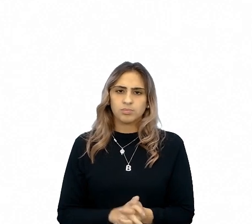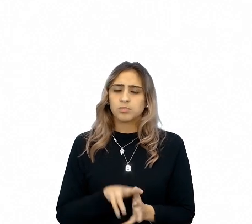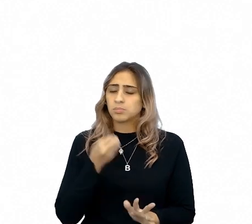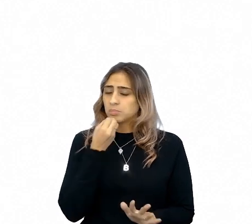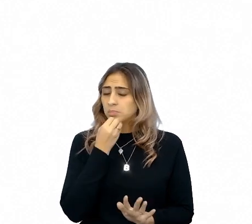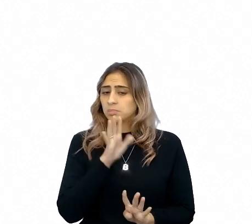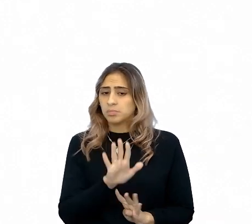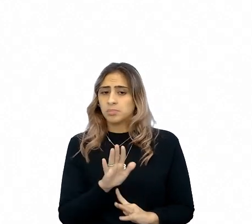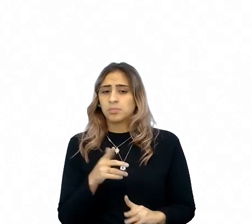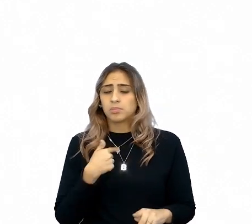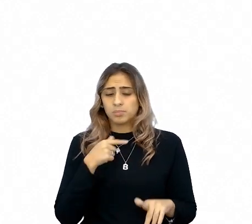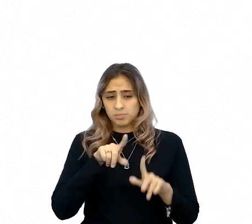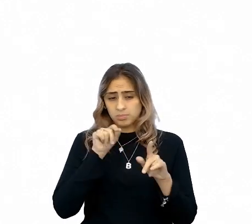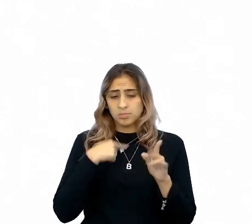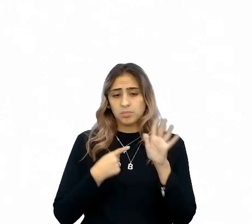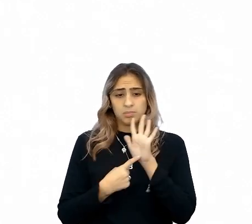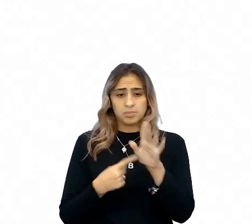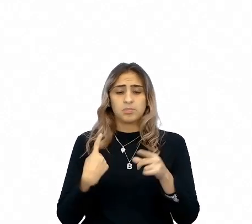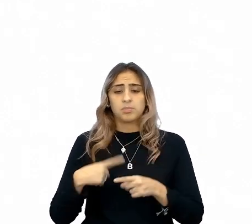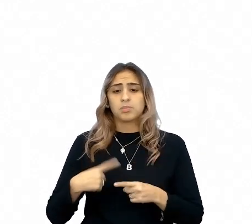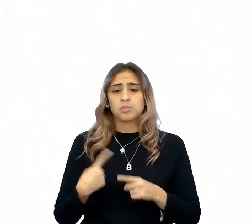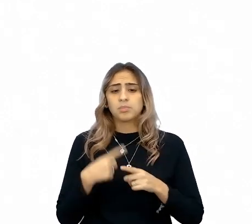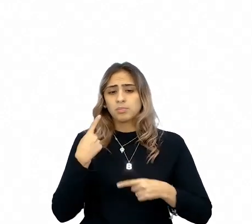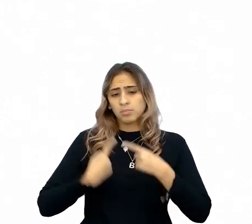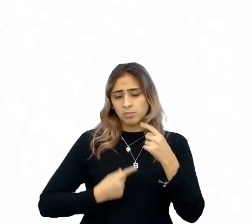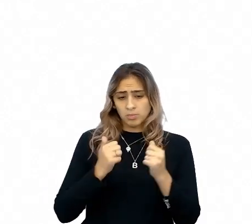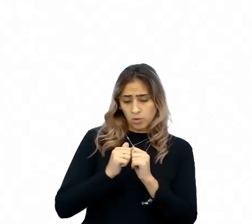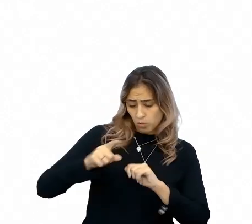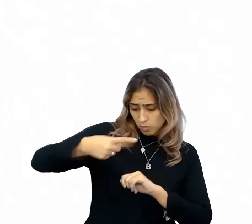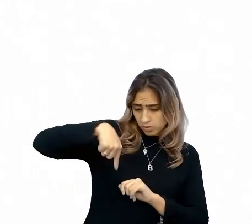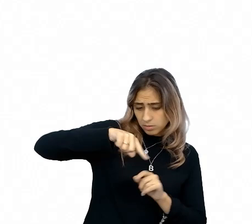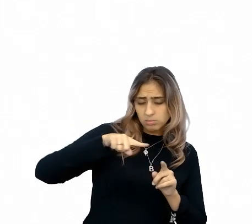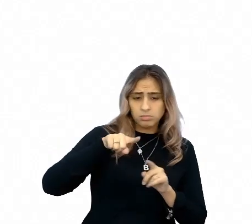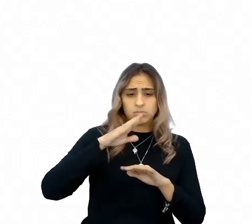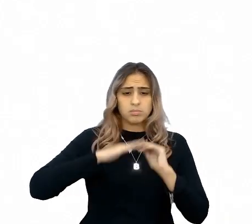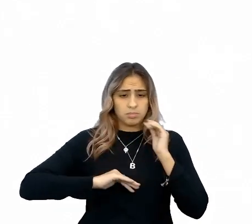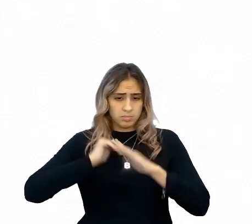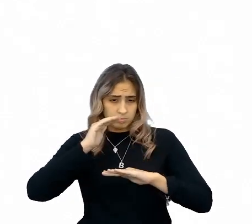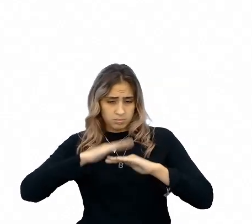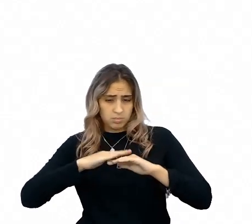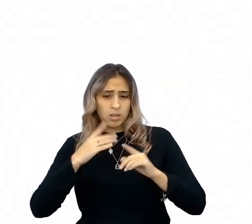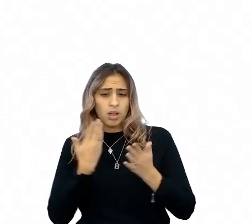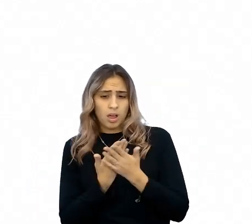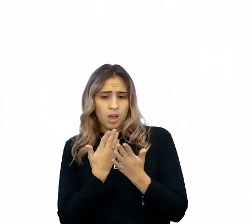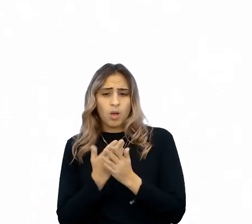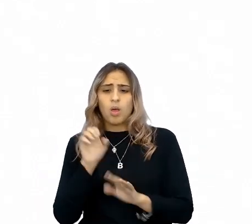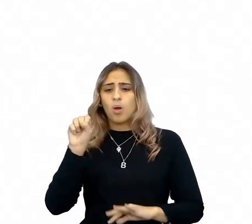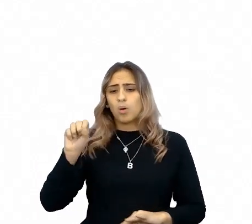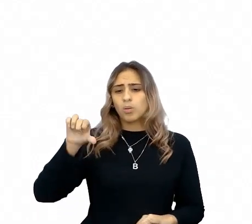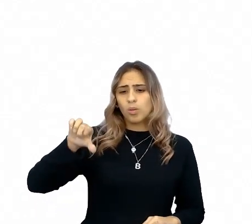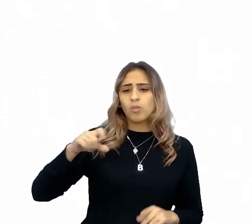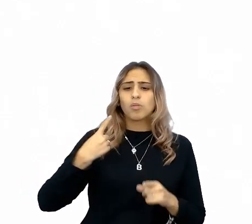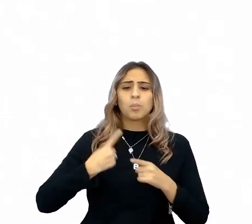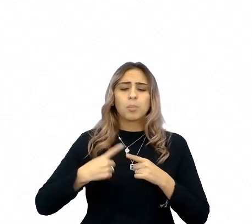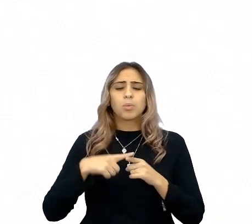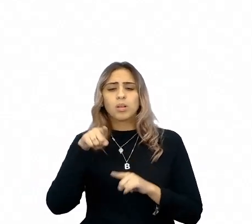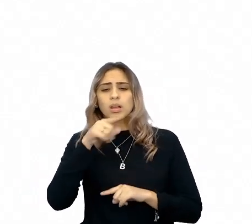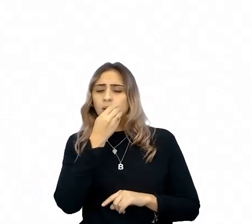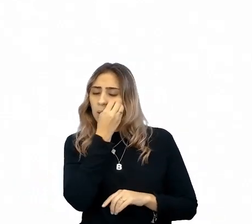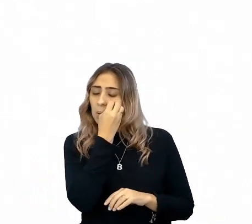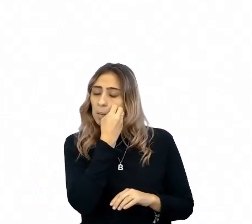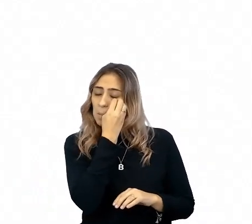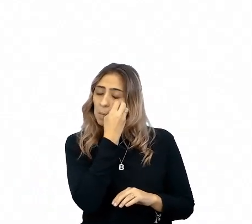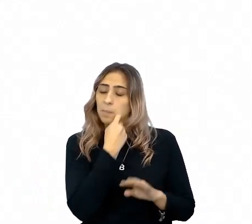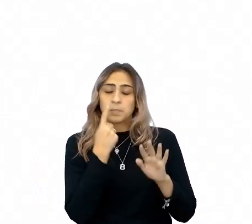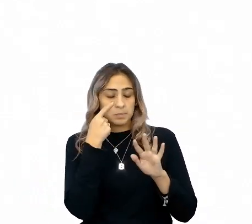Bem, eu escolhi apresentar e discutir com vocês as aulas 8 e 9 porque elas